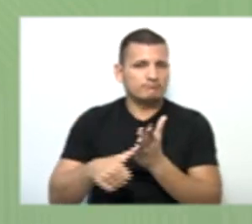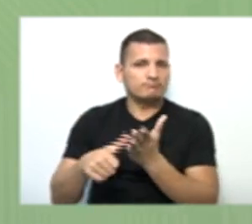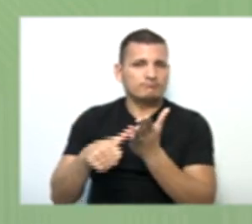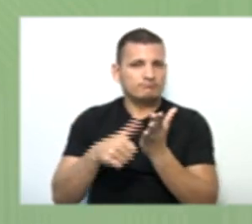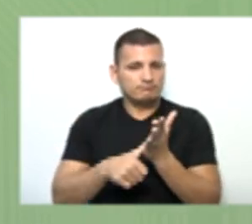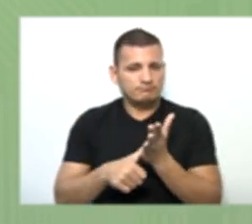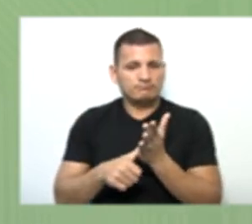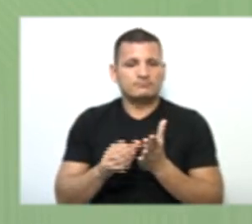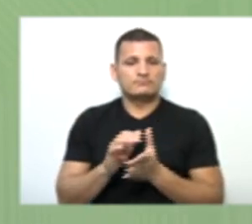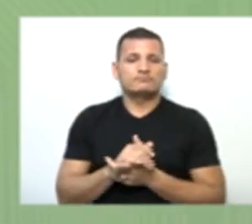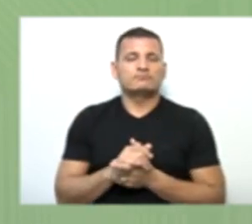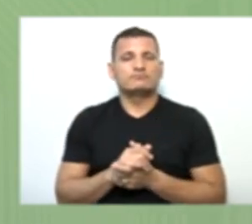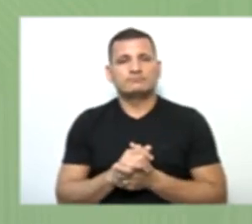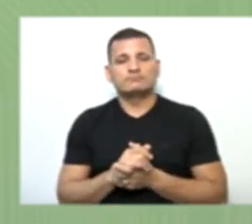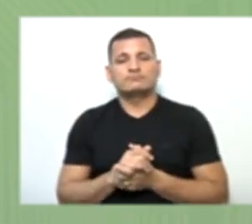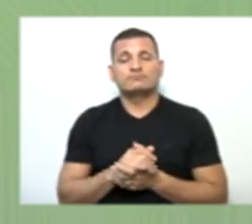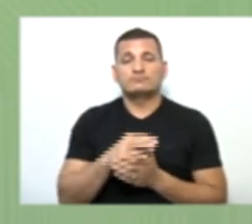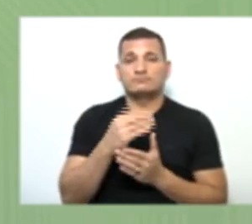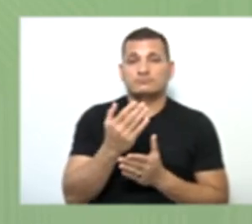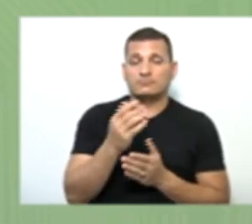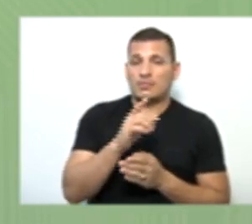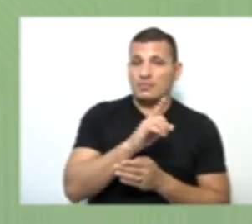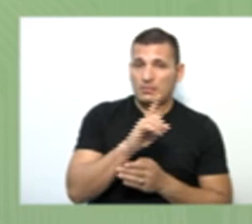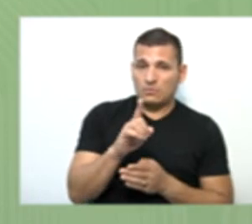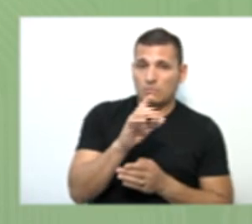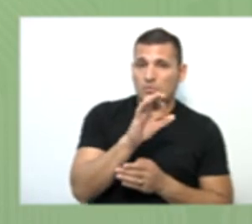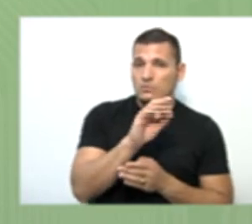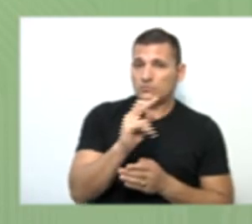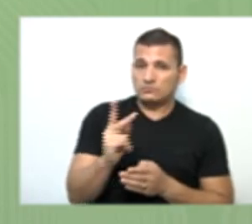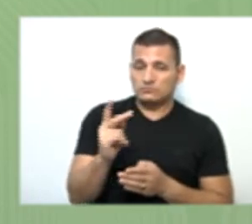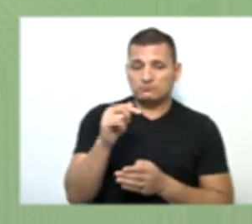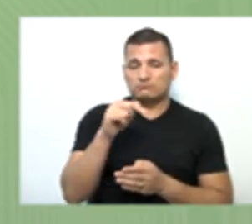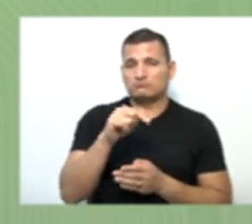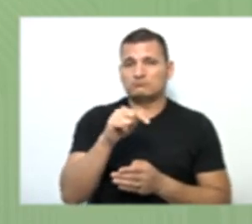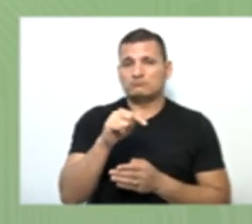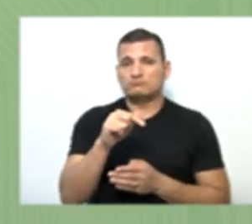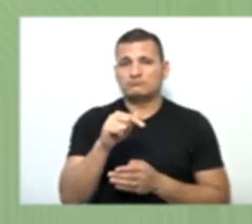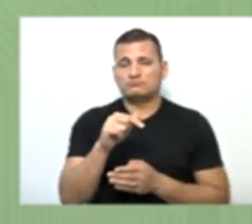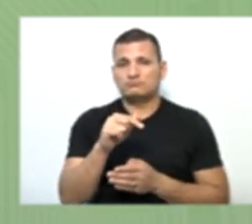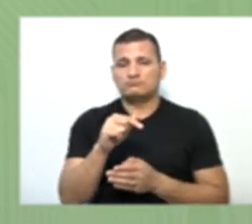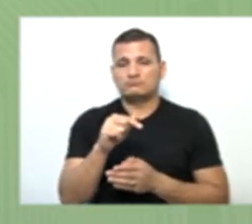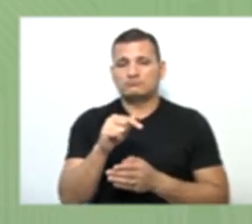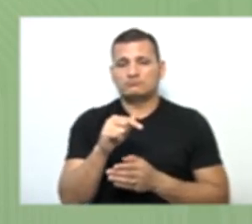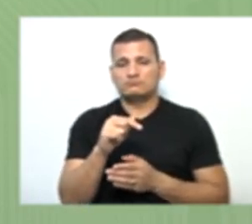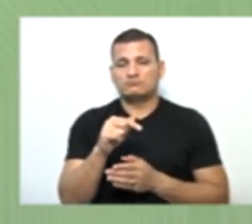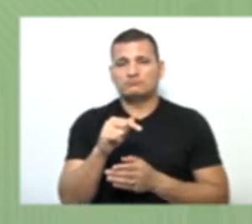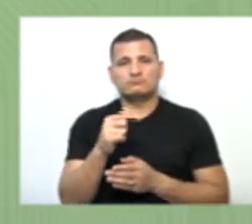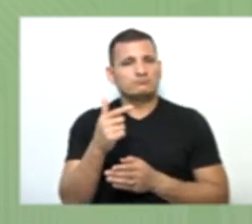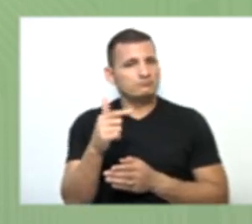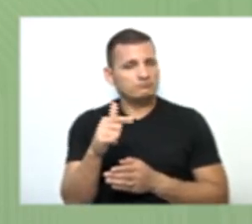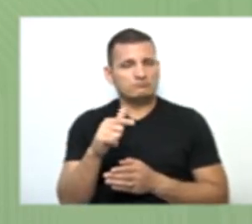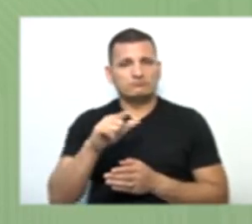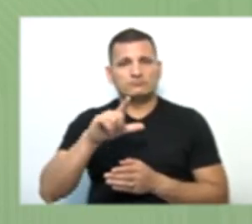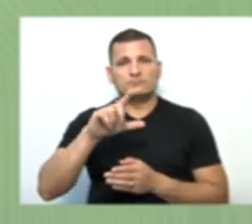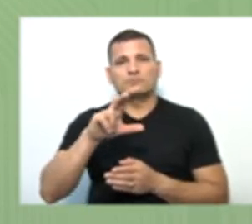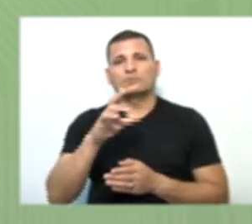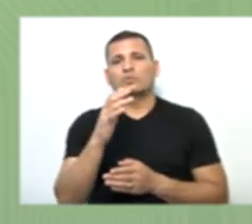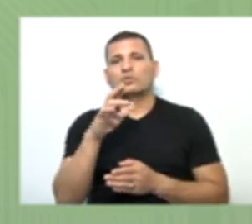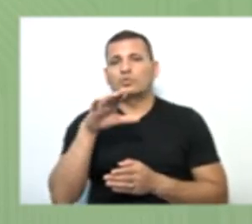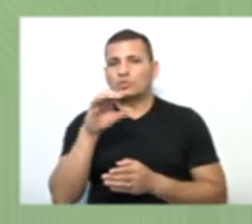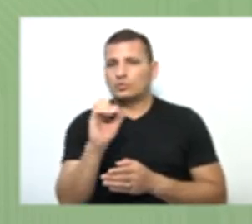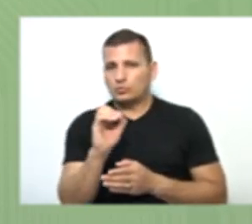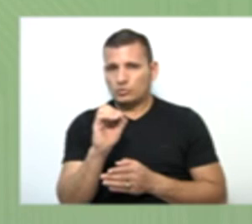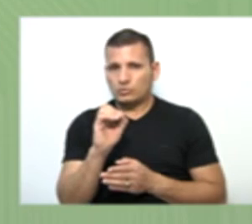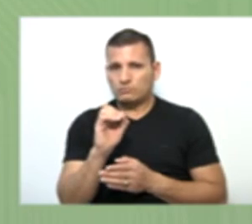Então, no caso do ato não cooperativo, não distribui o lucro para